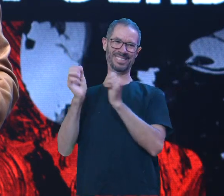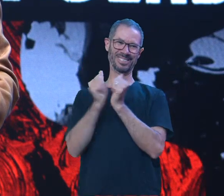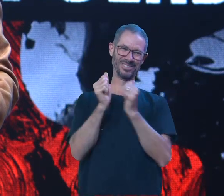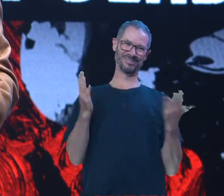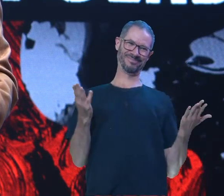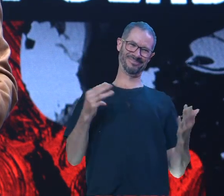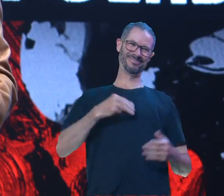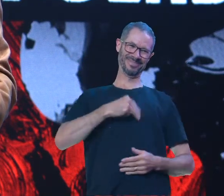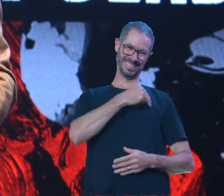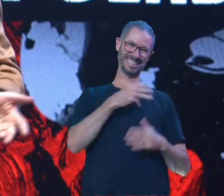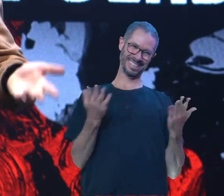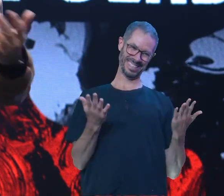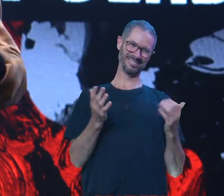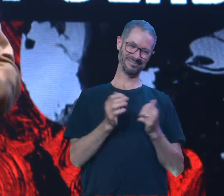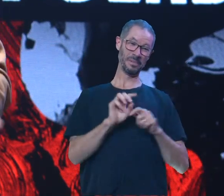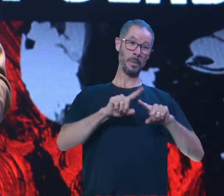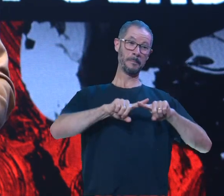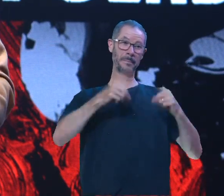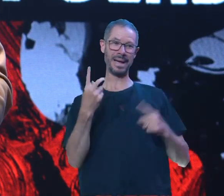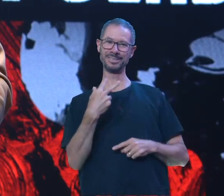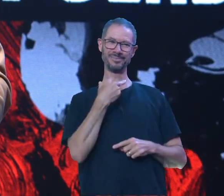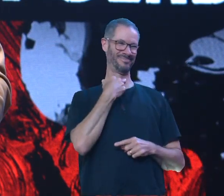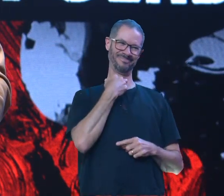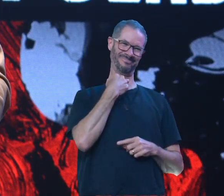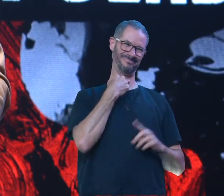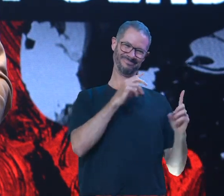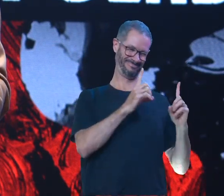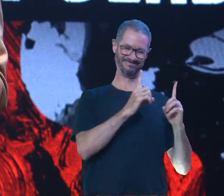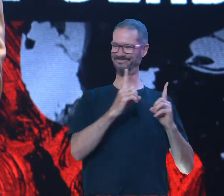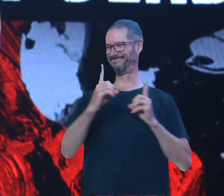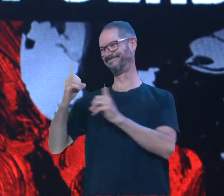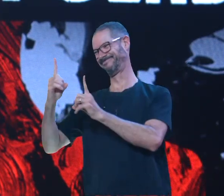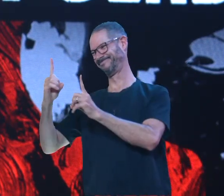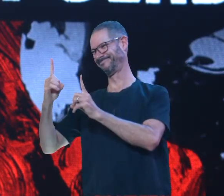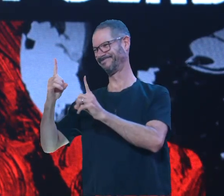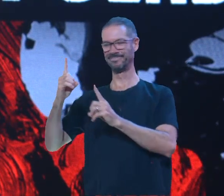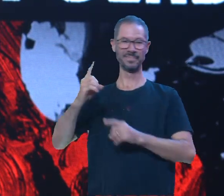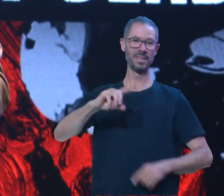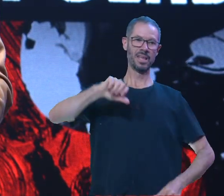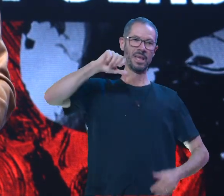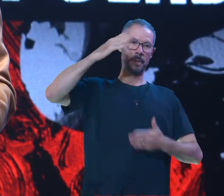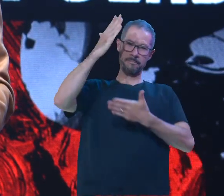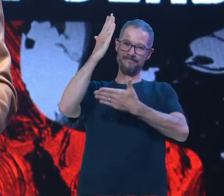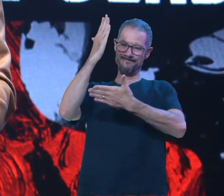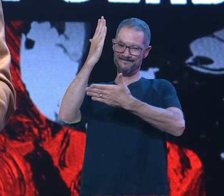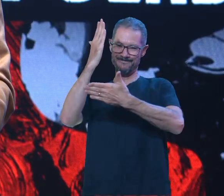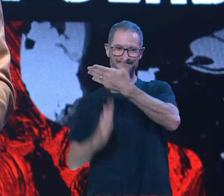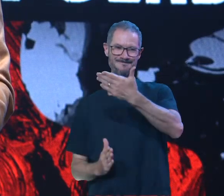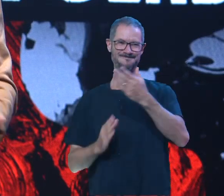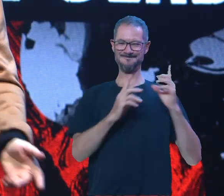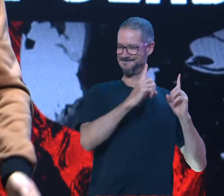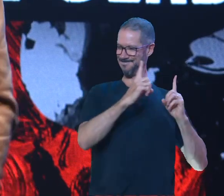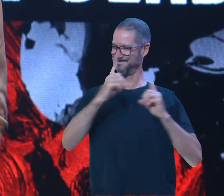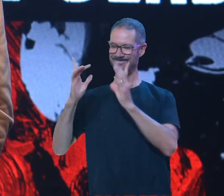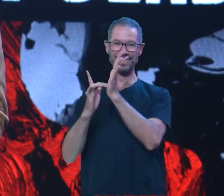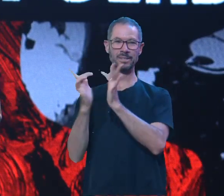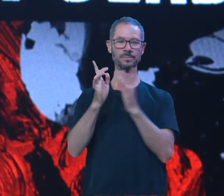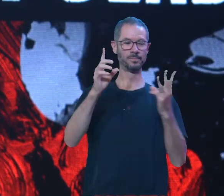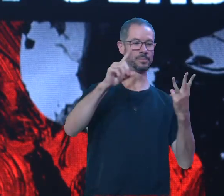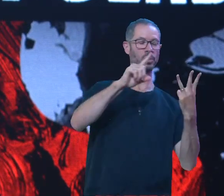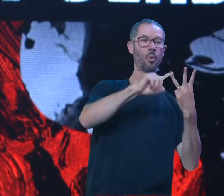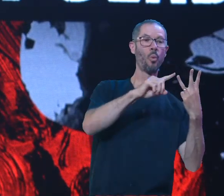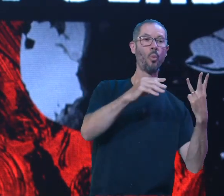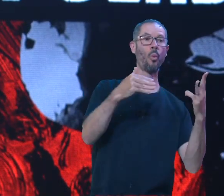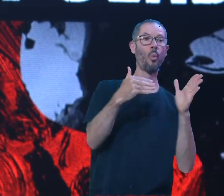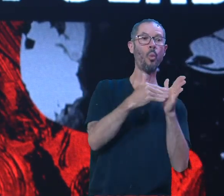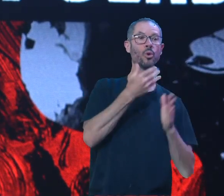Jesus. Mas ele não pôde ser um discípulo. Não foi aprovado para ser seguidor de Jesus. E o último homem vai